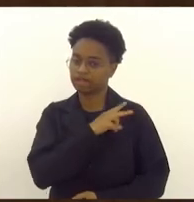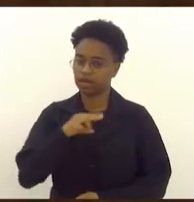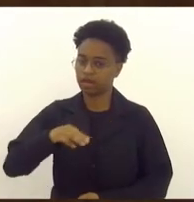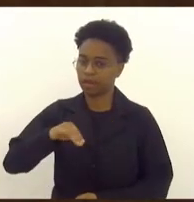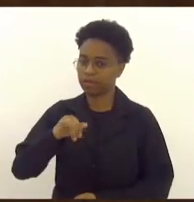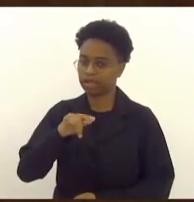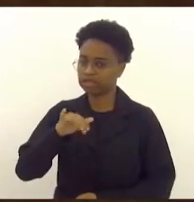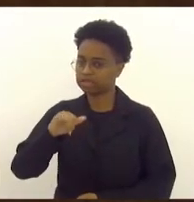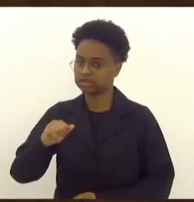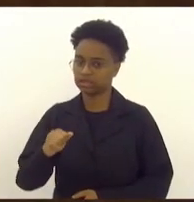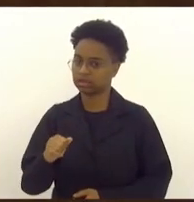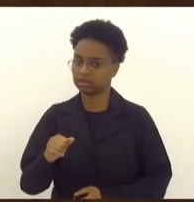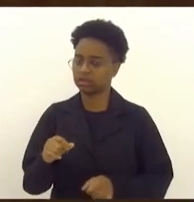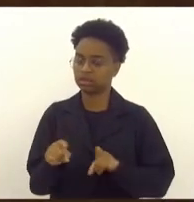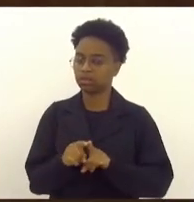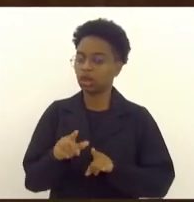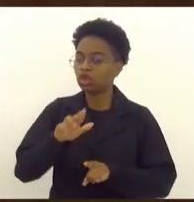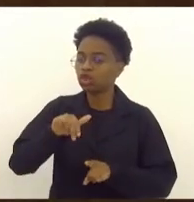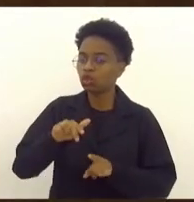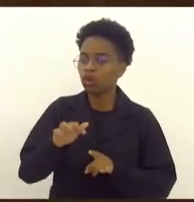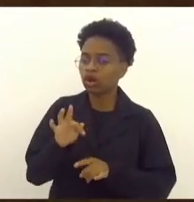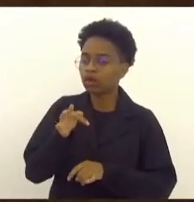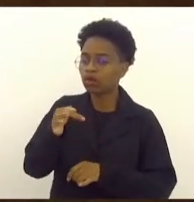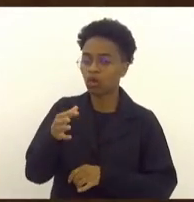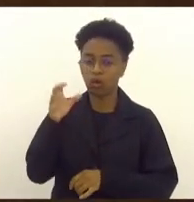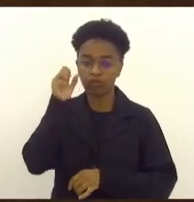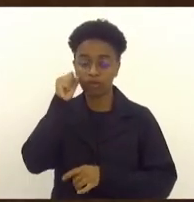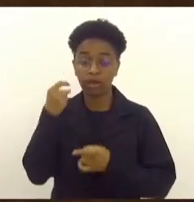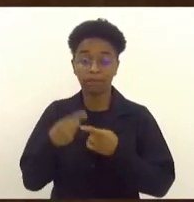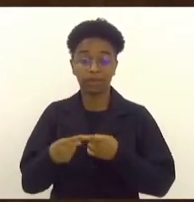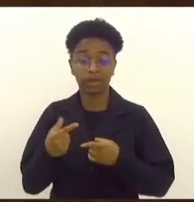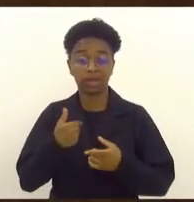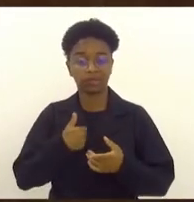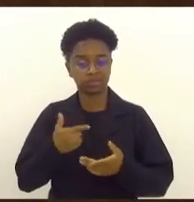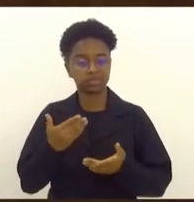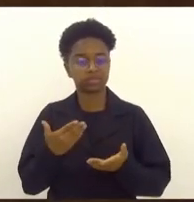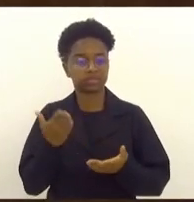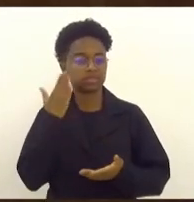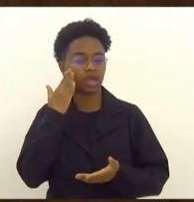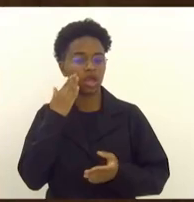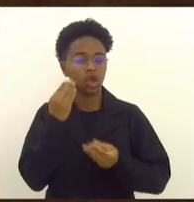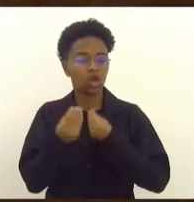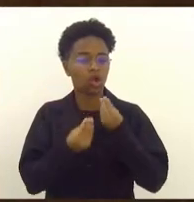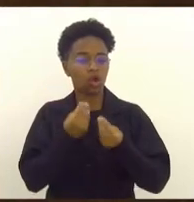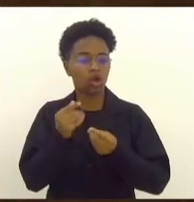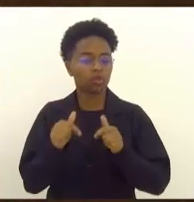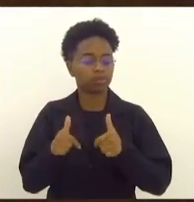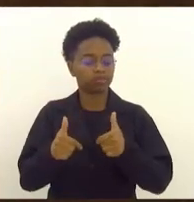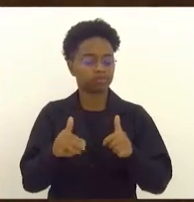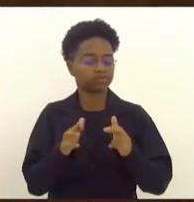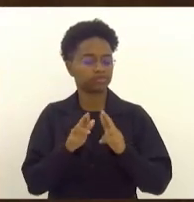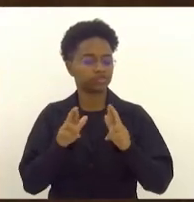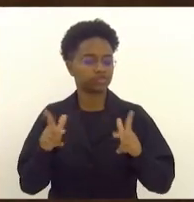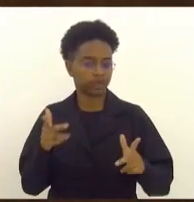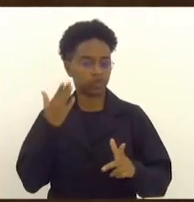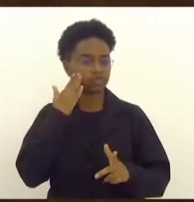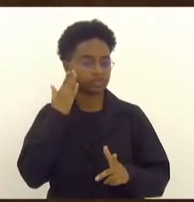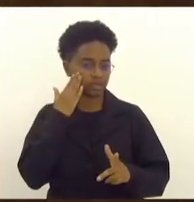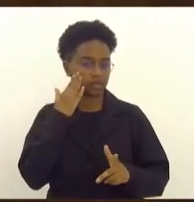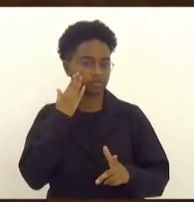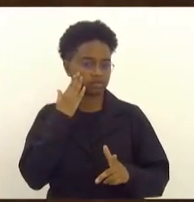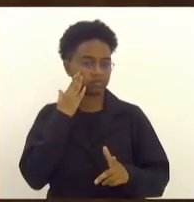jamais irá ouvir porque eu sei fazer estas diferenças sem fazer essas